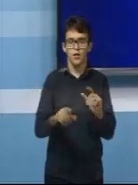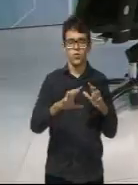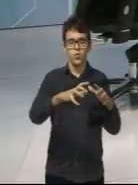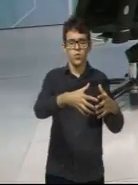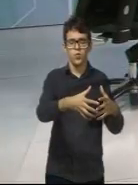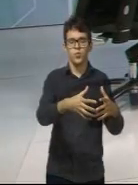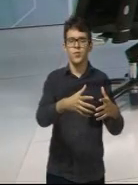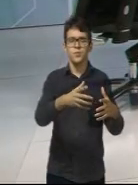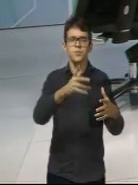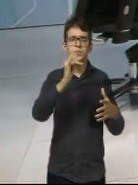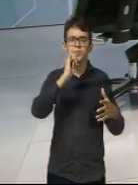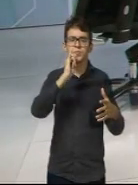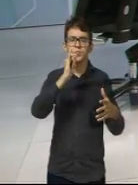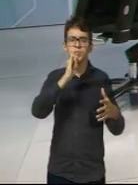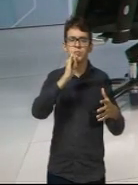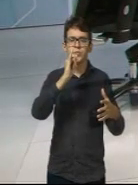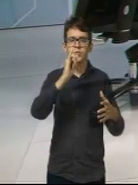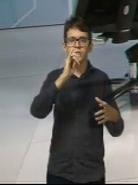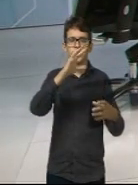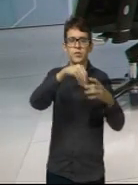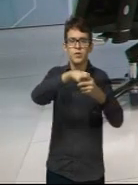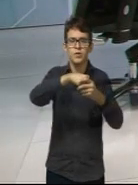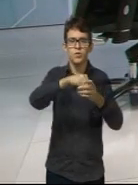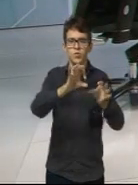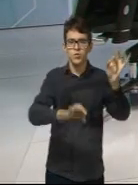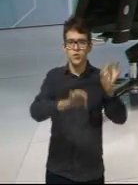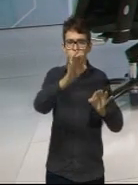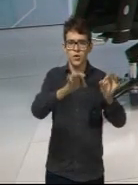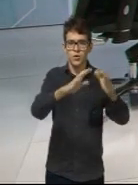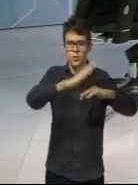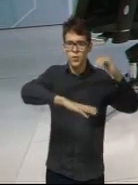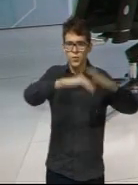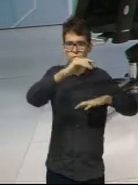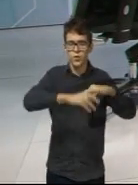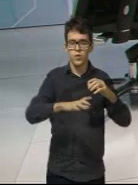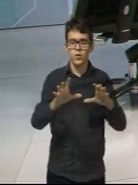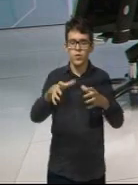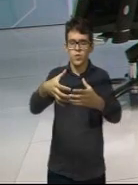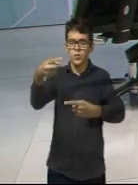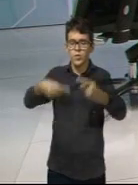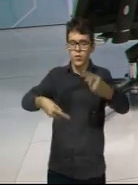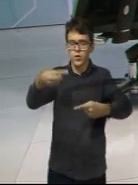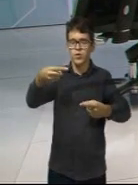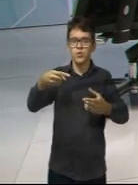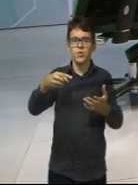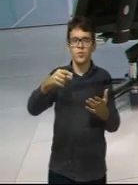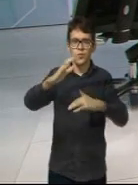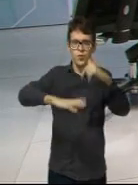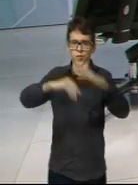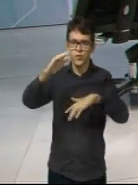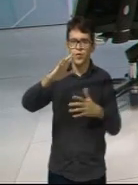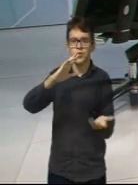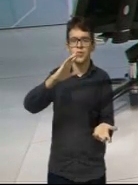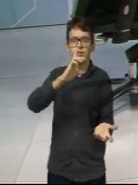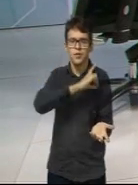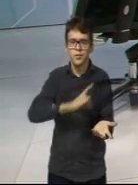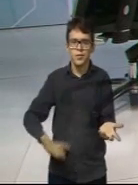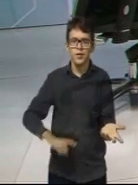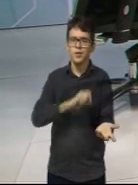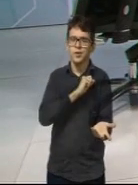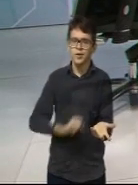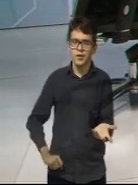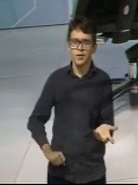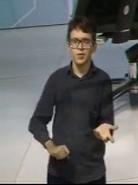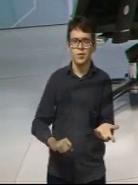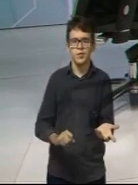privilegiados como a estrutura do judiciário, que são os maiores salários, a estrutura política, deputados e senadores que, mesmo no exercício de